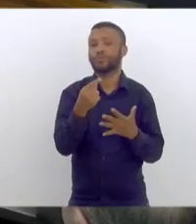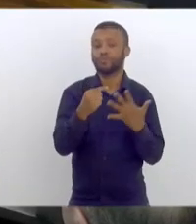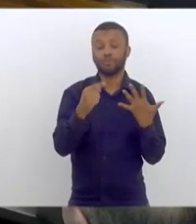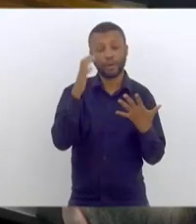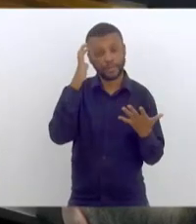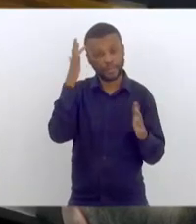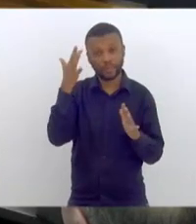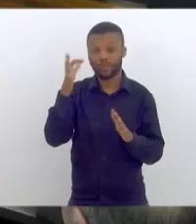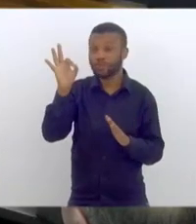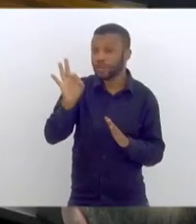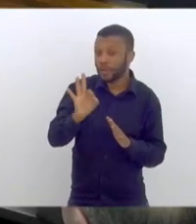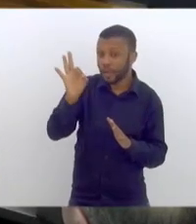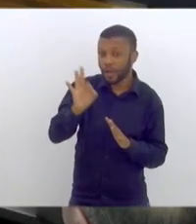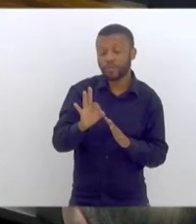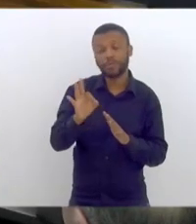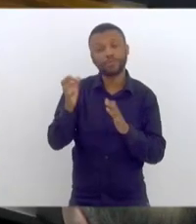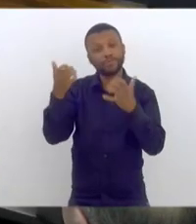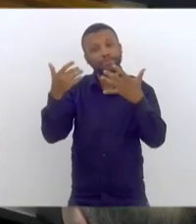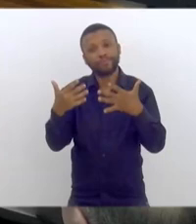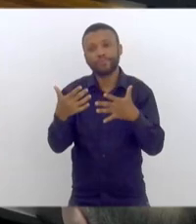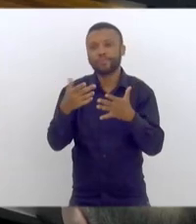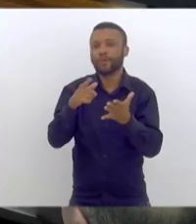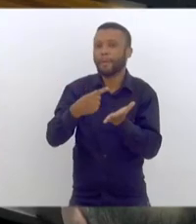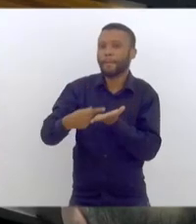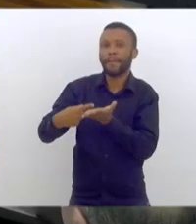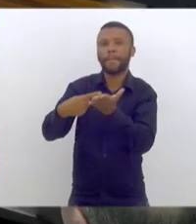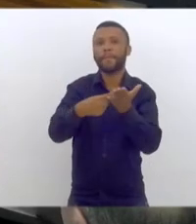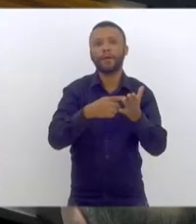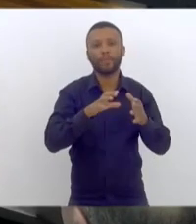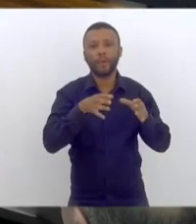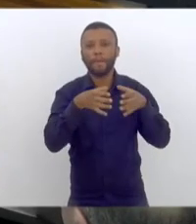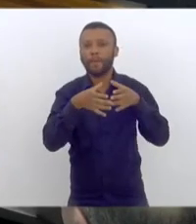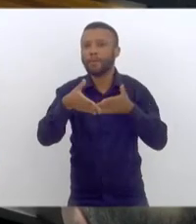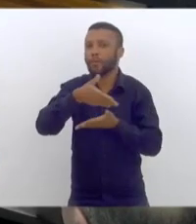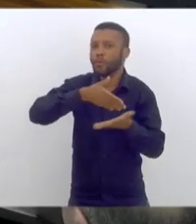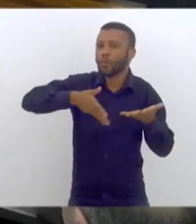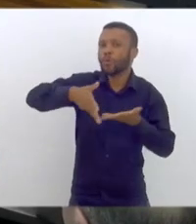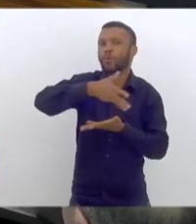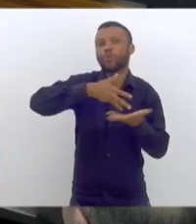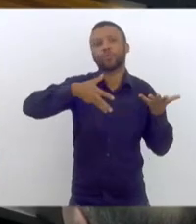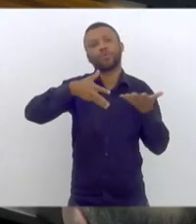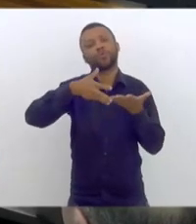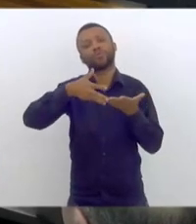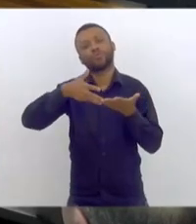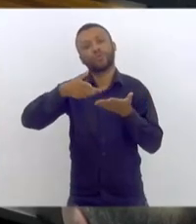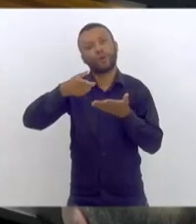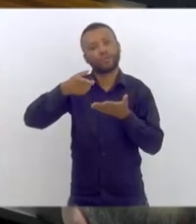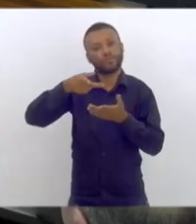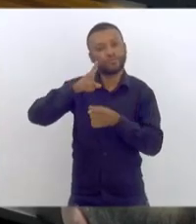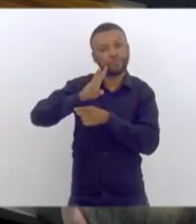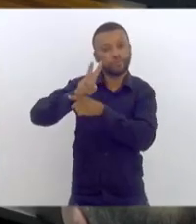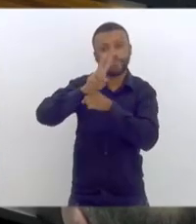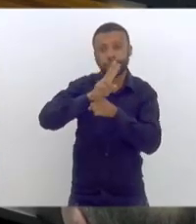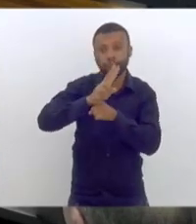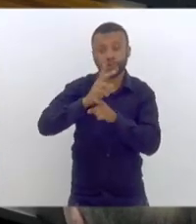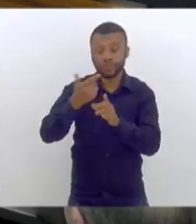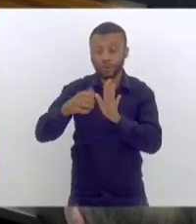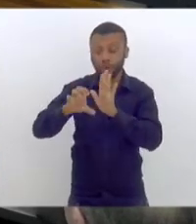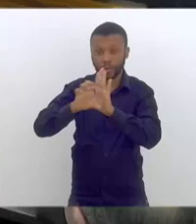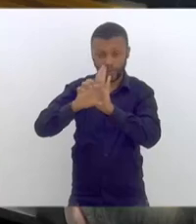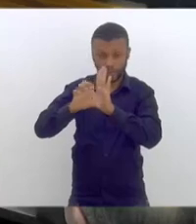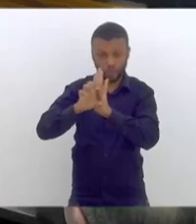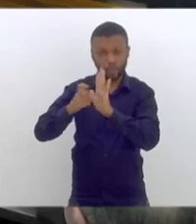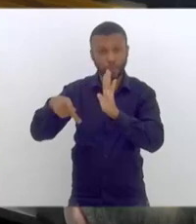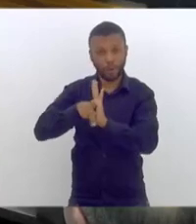crédito ela é tomada é de forma colegiada de acordo com os nossos regime de alçadas que são previstos inclusive no Estatuto da agência Então